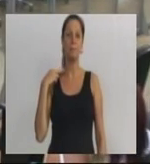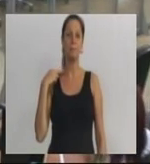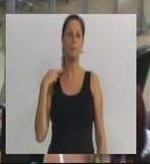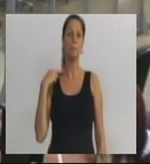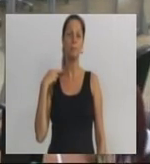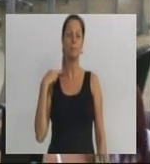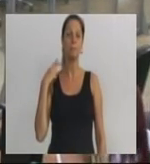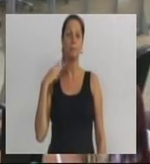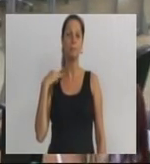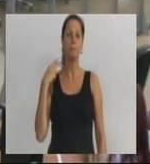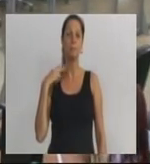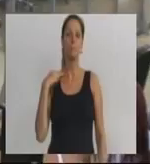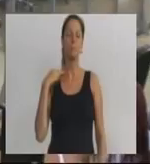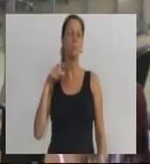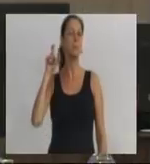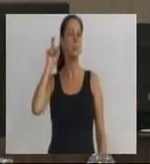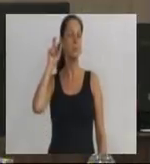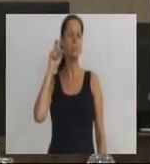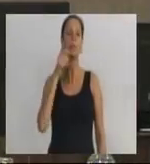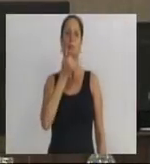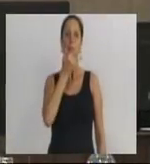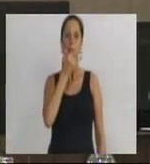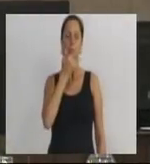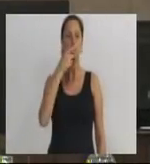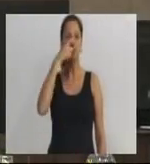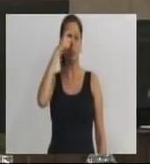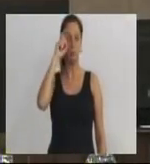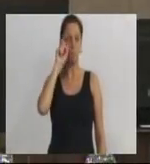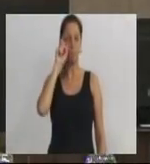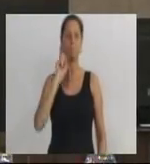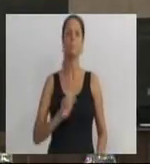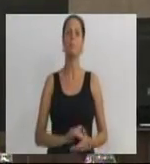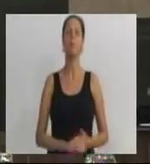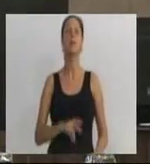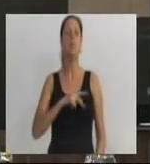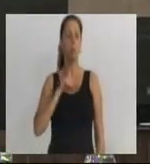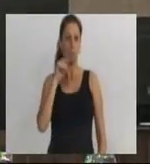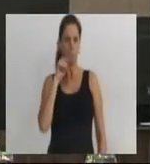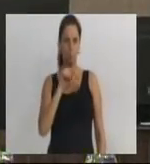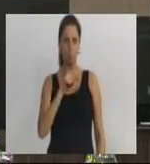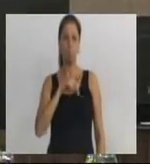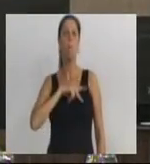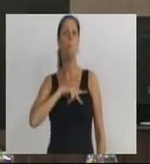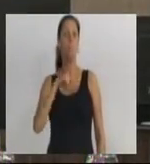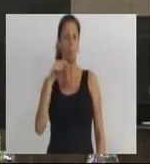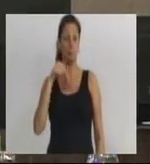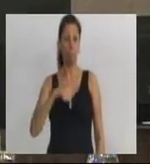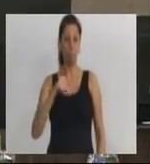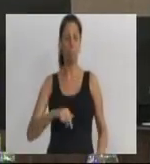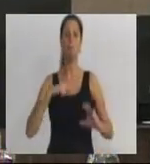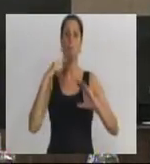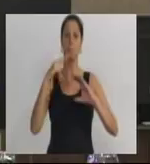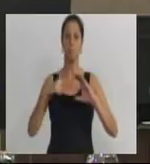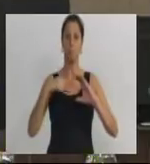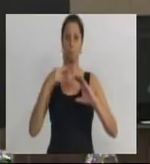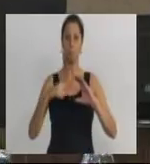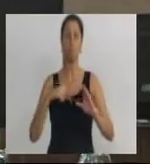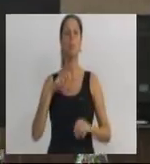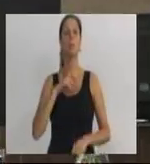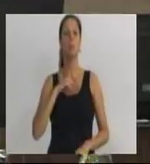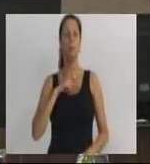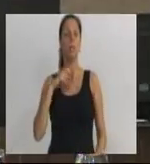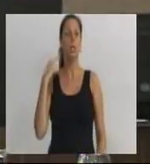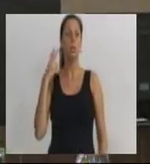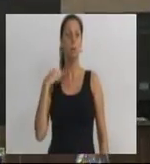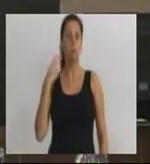pela ordem, o vereador Jefferson Forest. Presidente, Vossa Excelência é o presidente dessa casa, Vossa Excelência tem ali o vereador Marcos da Rosa na